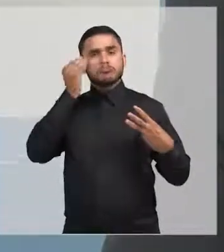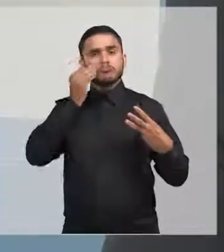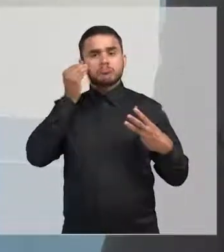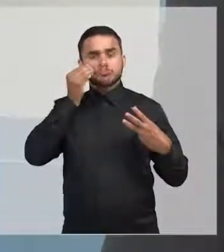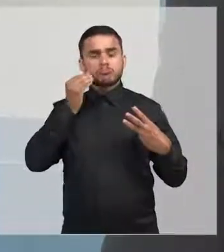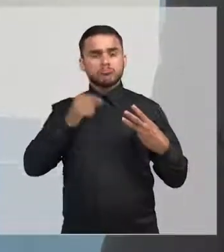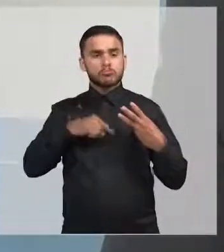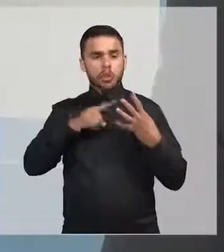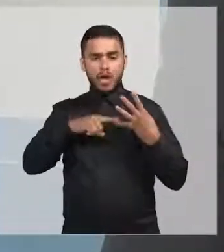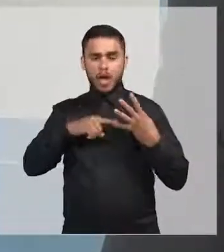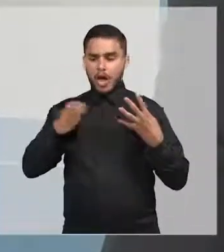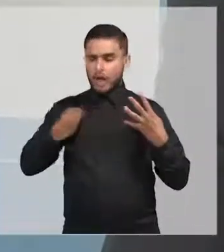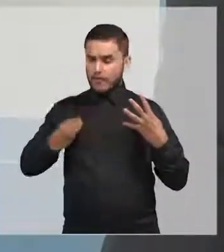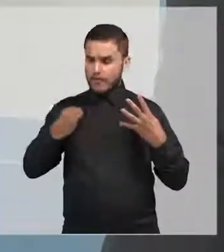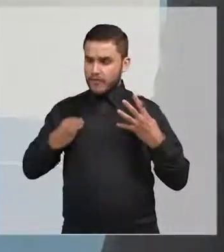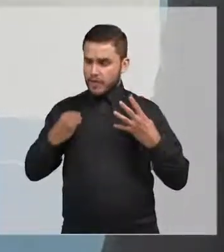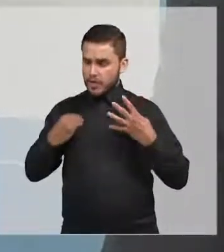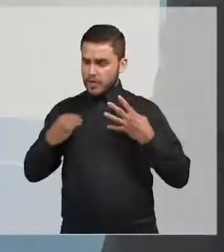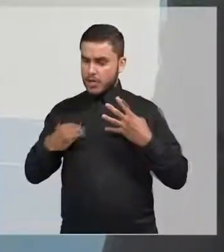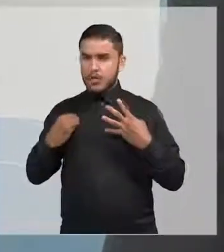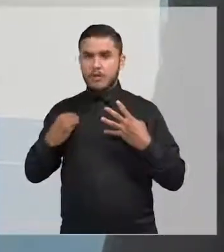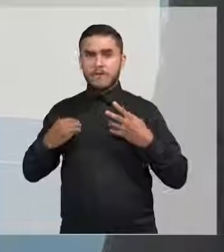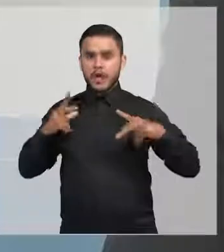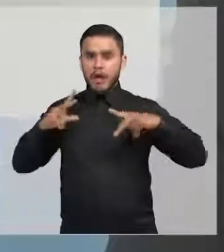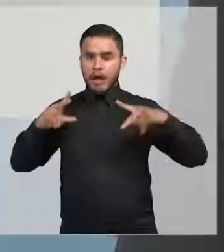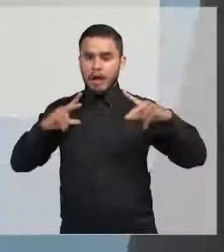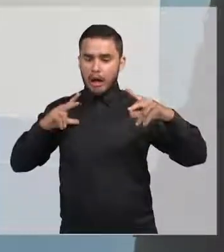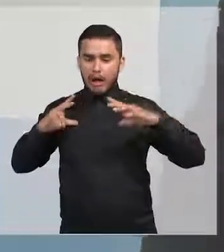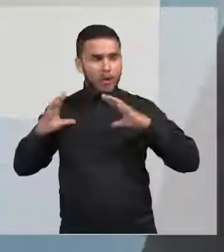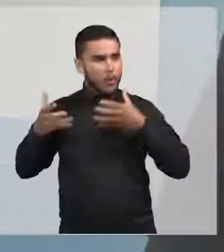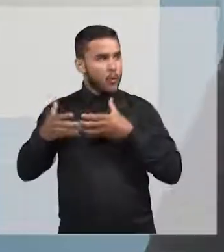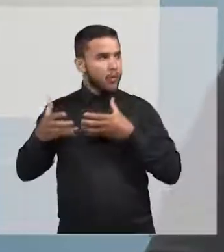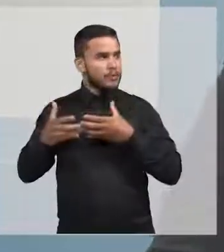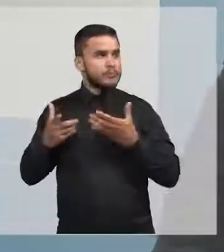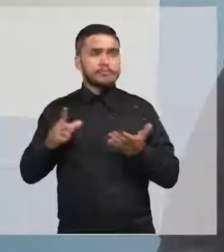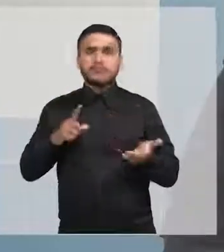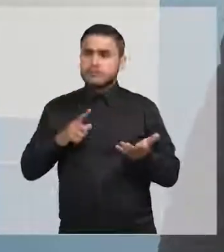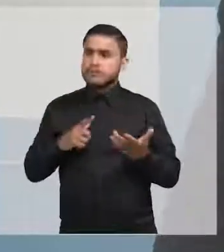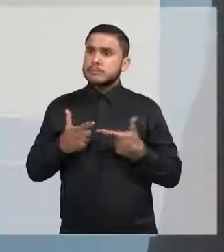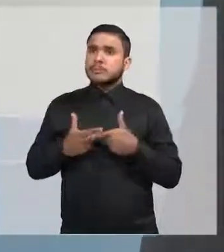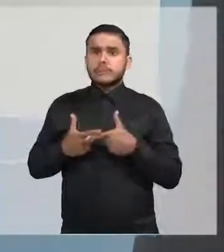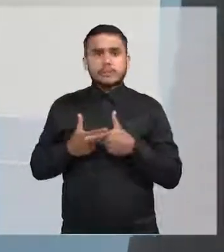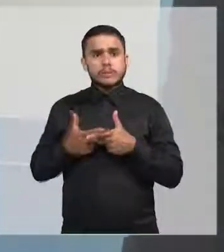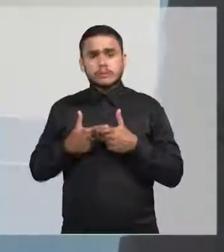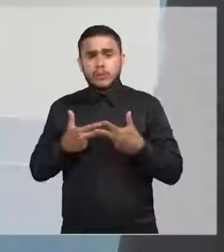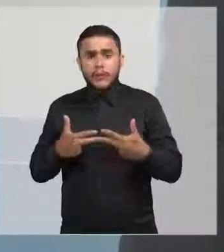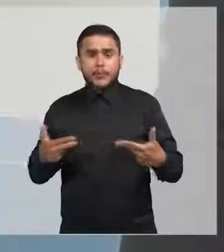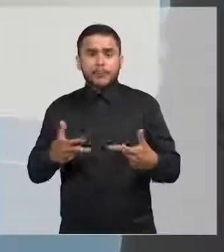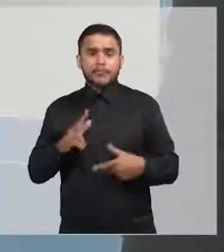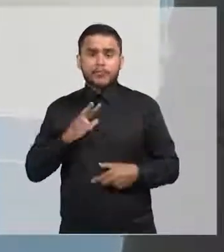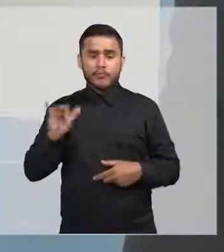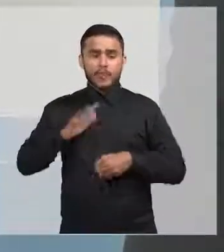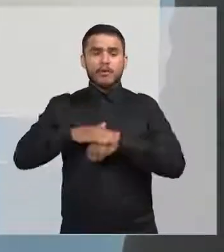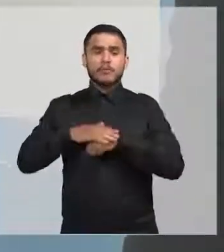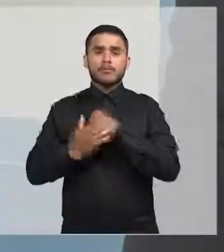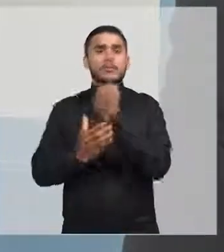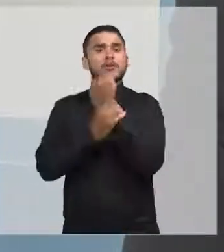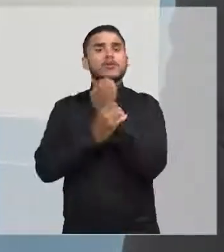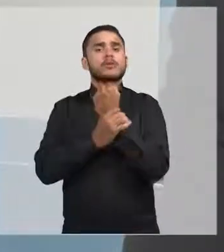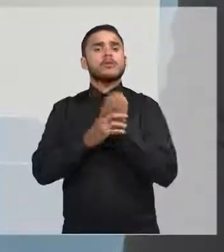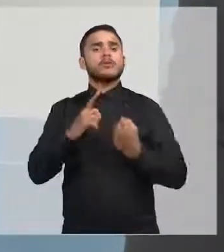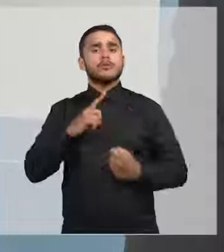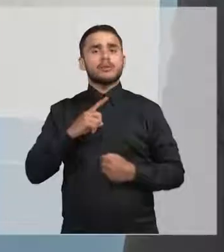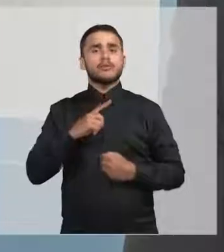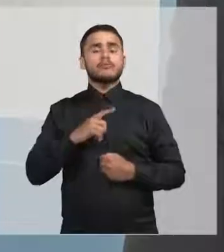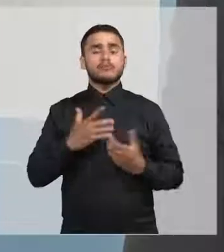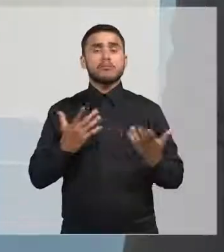Sérgio Moro, para ele ter condição, na hora que ele quiser, avaliar as retiradas que estão sendo feitas no país de forma irregular.